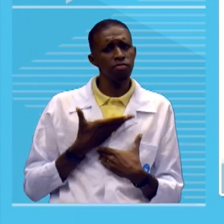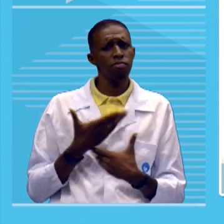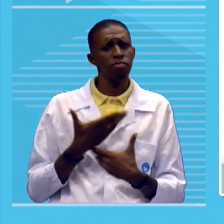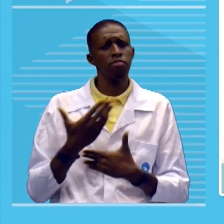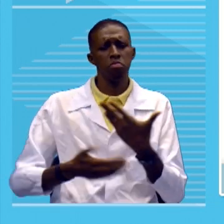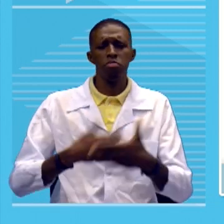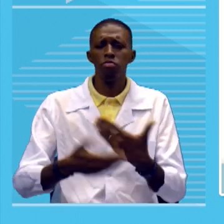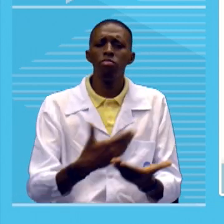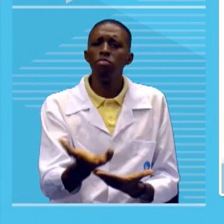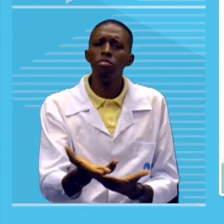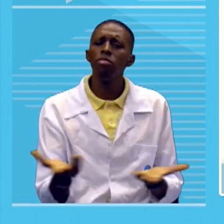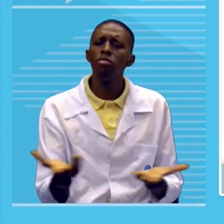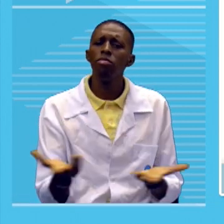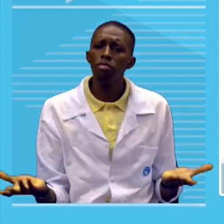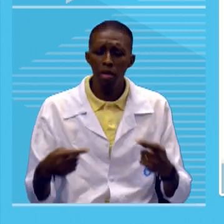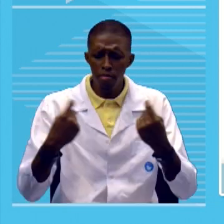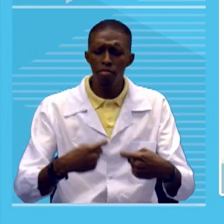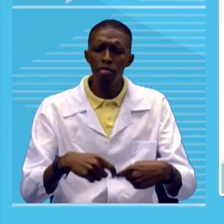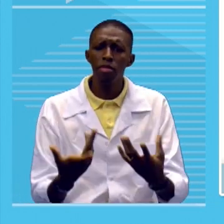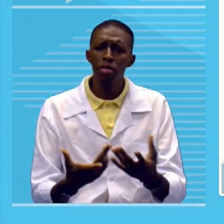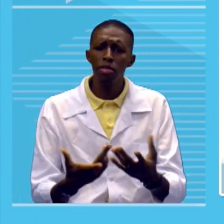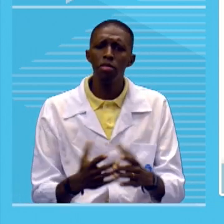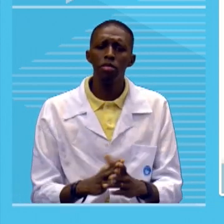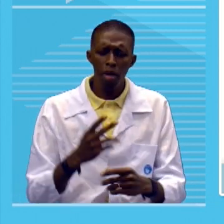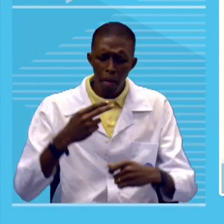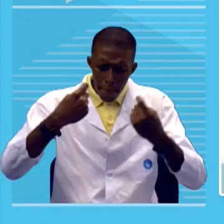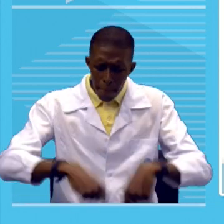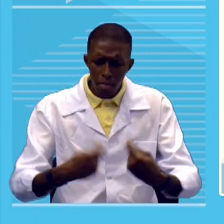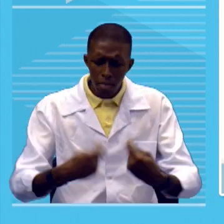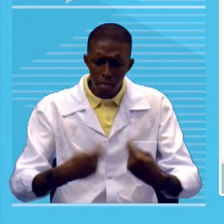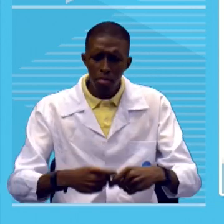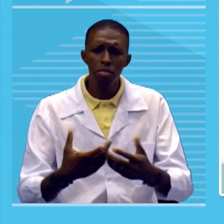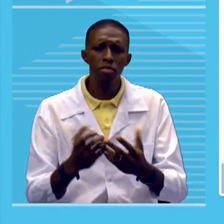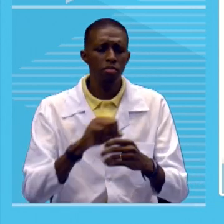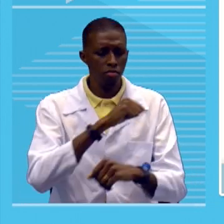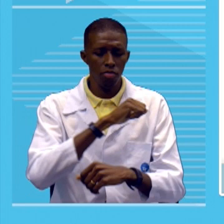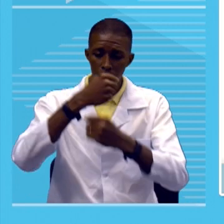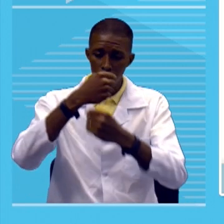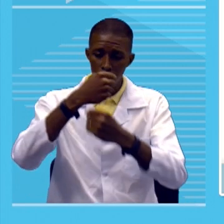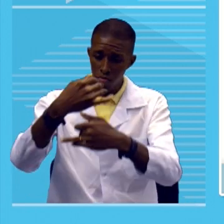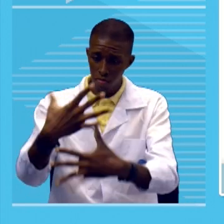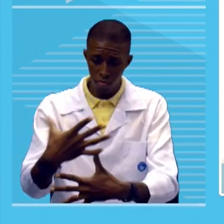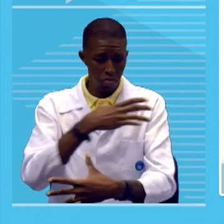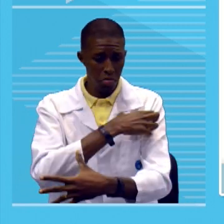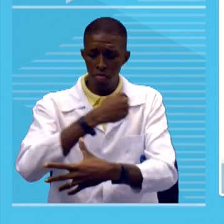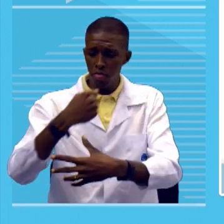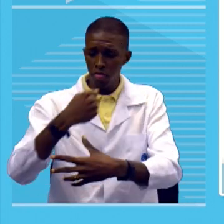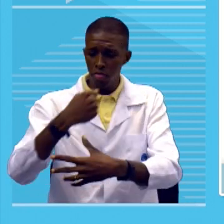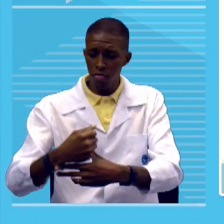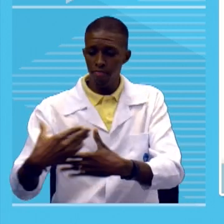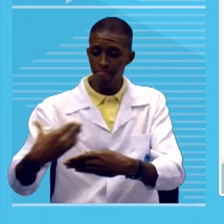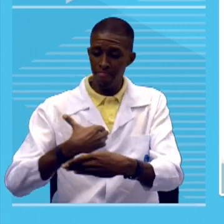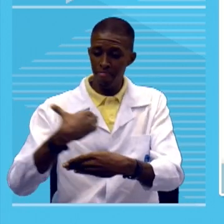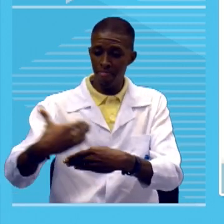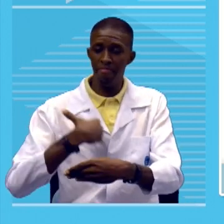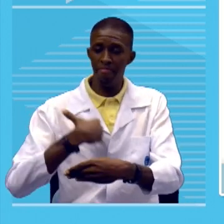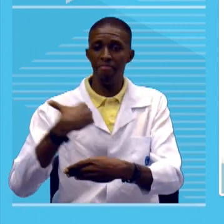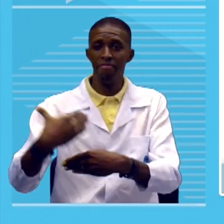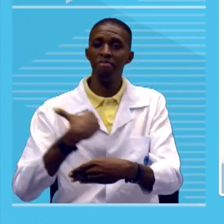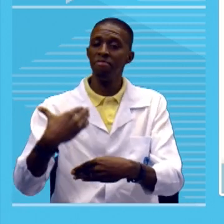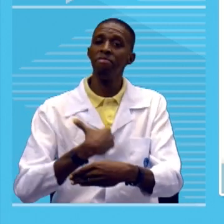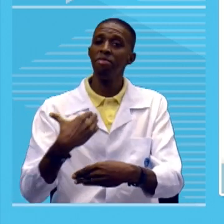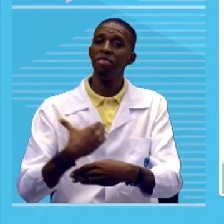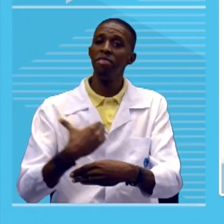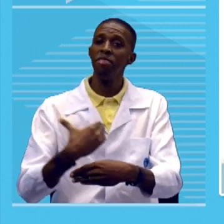Sem participar, nem graça tem. Né? E claro, a compreensão junto ao